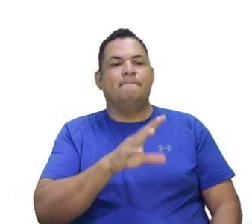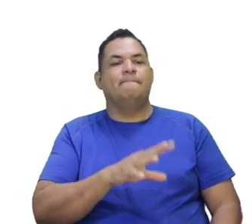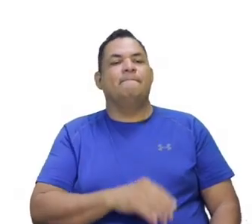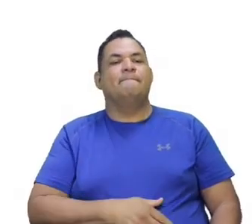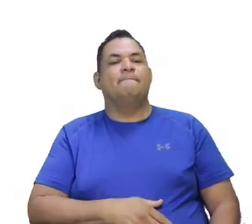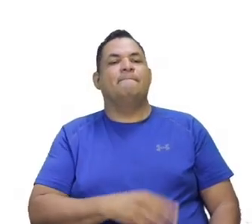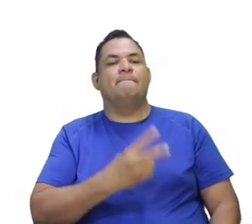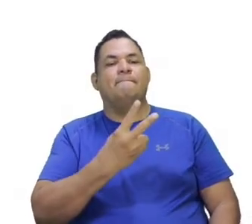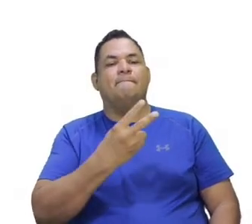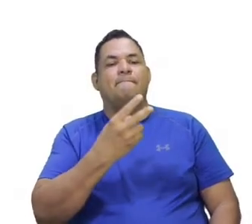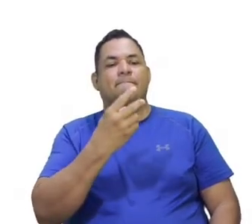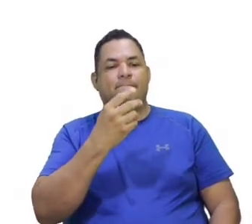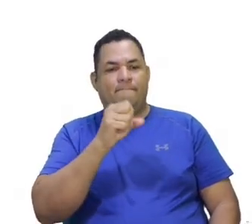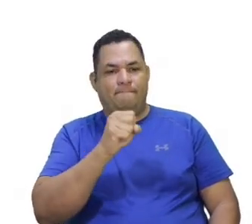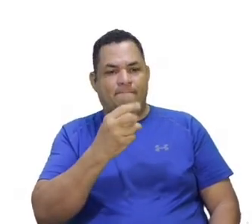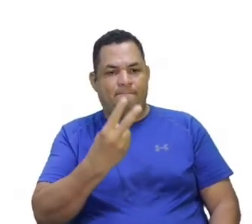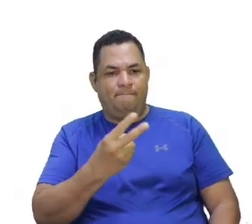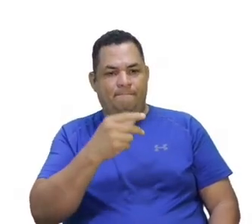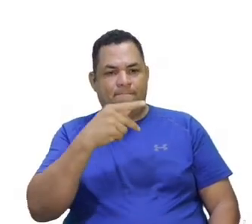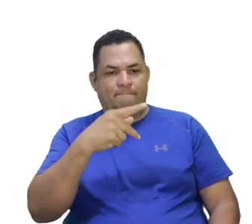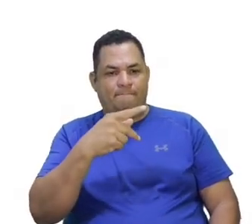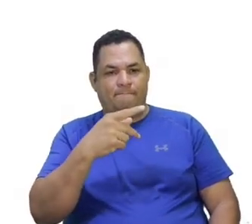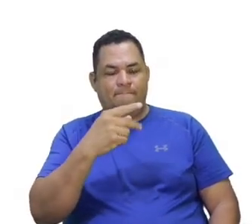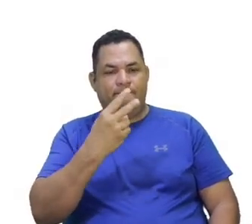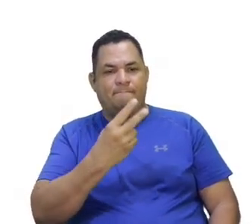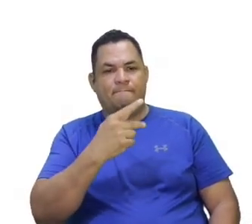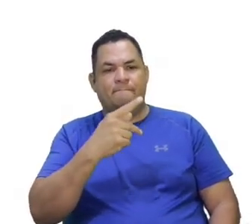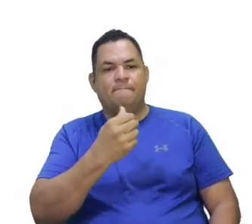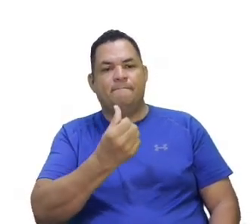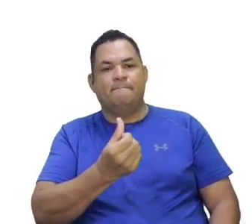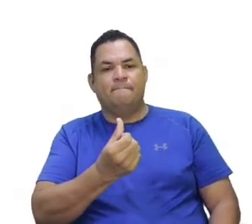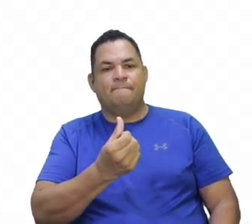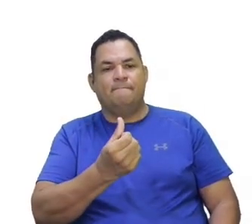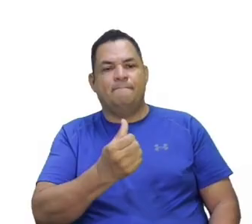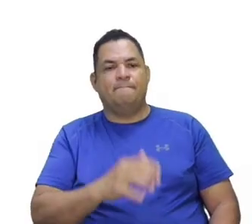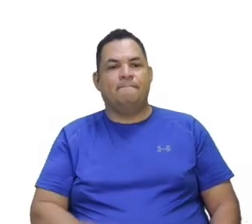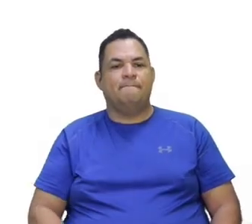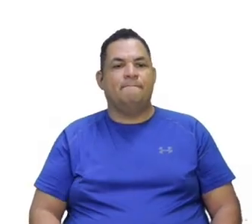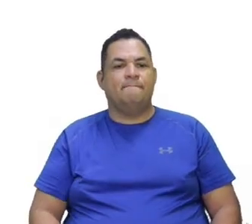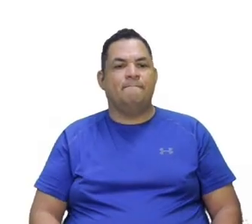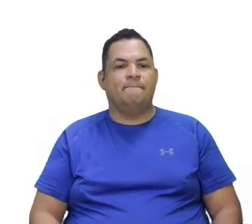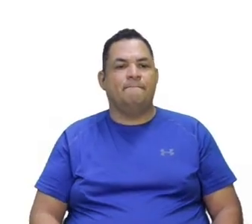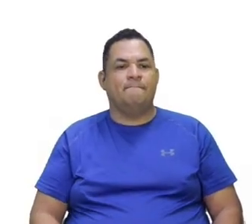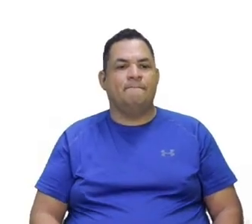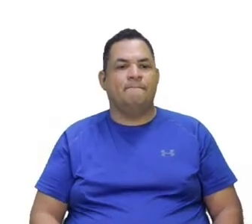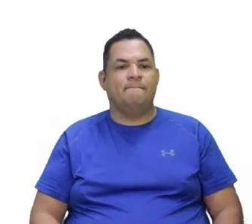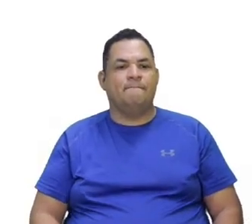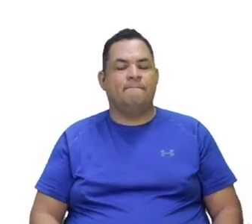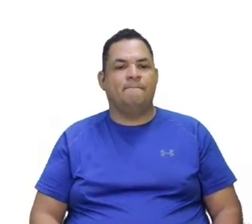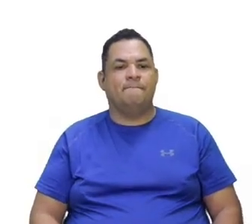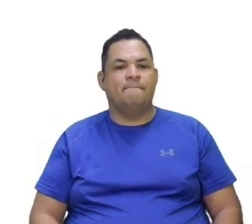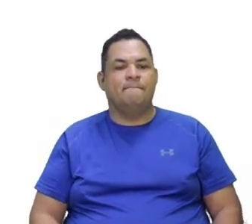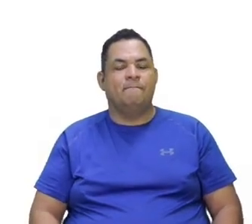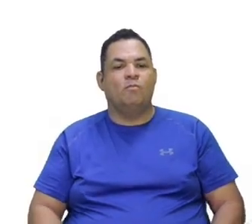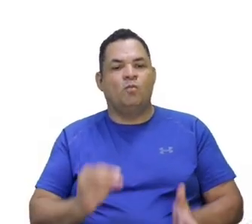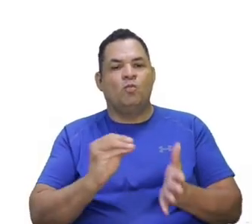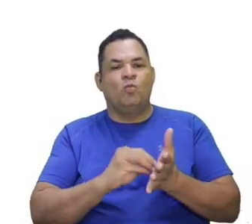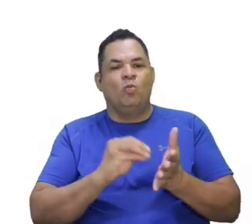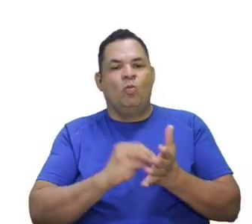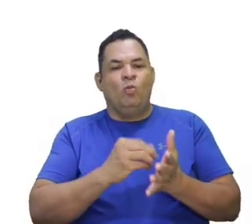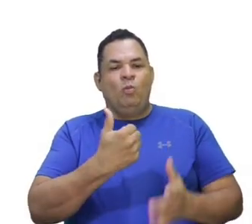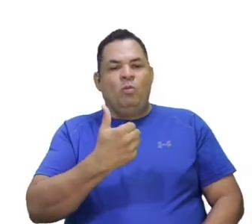preenchida. 2s2, 2p6, segunda camada preenchida. Já foram 10 elétrons, ainda